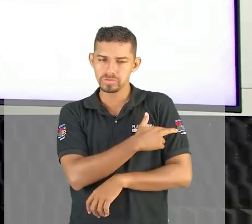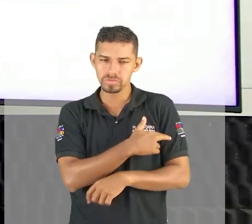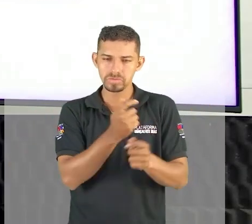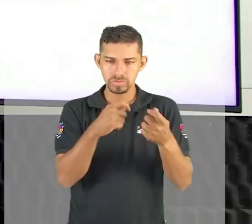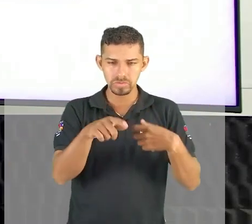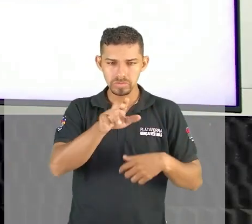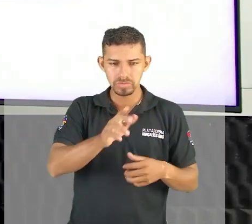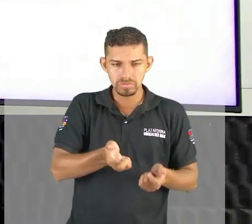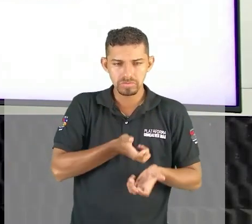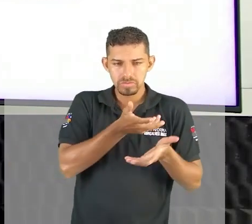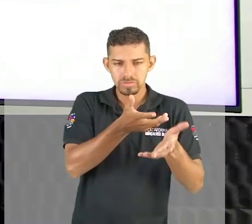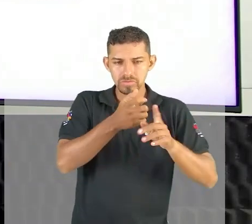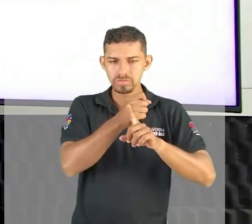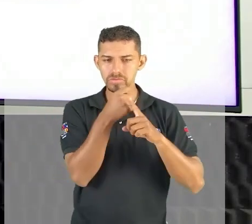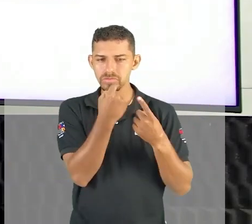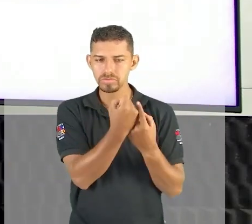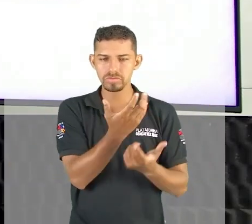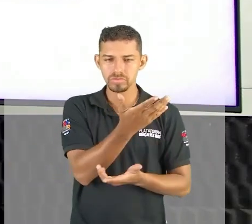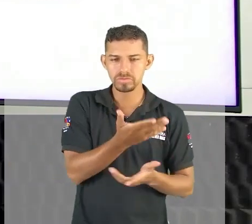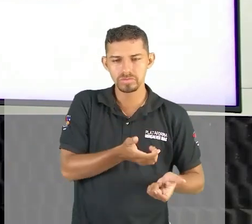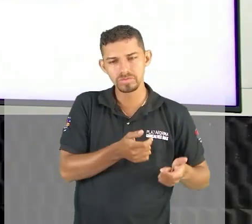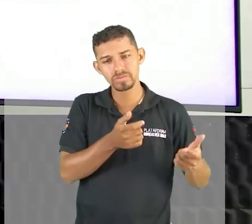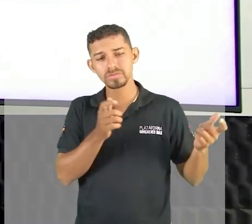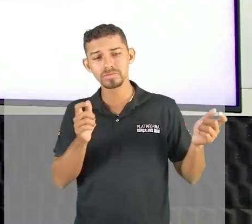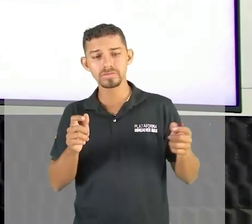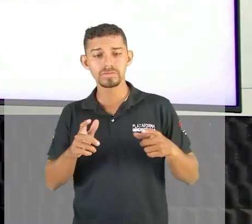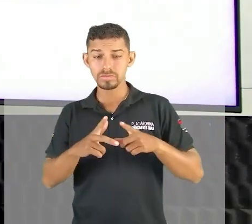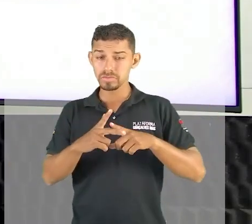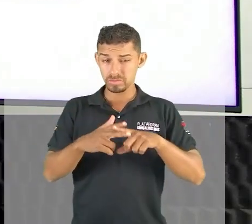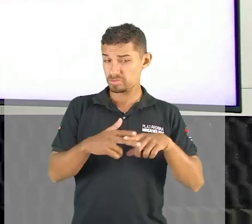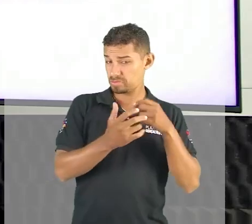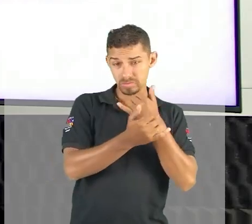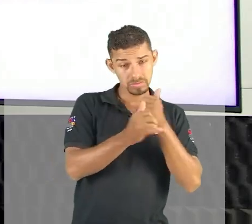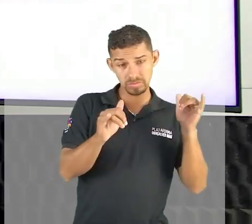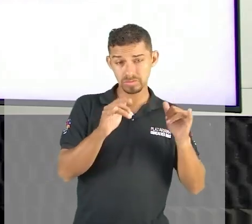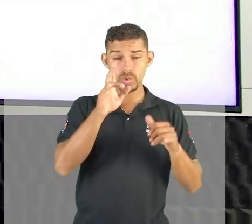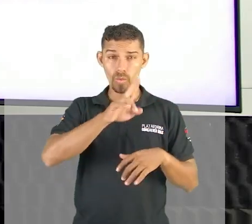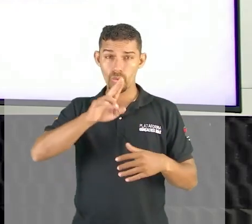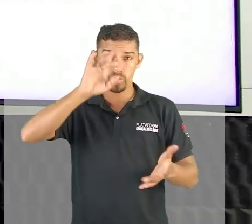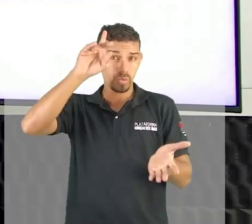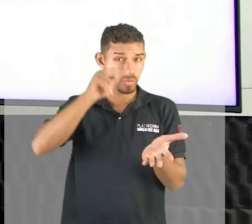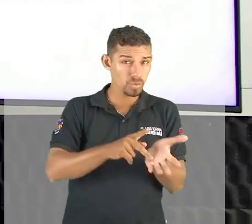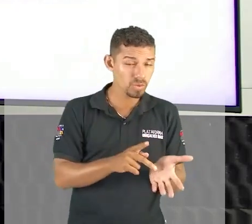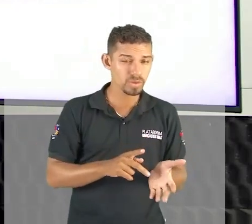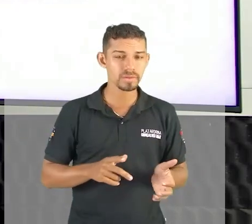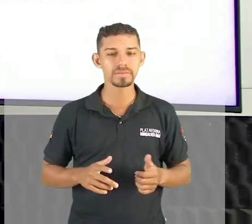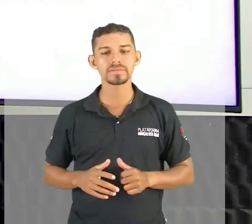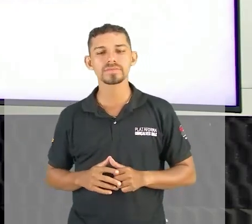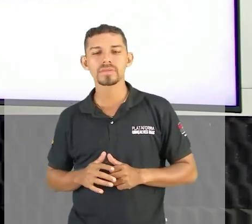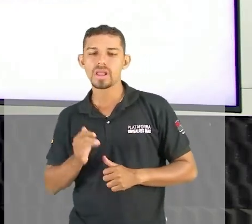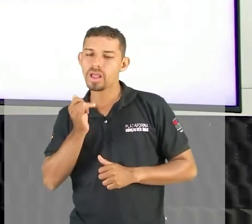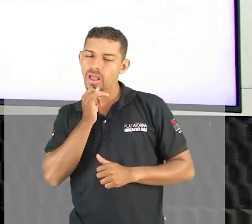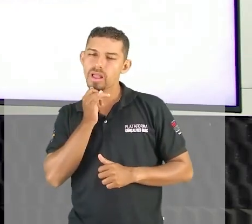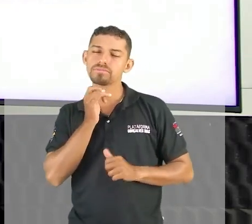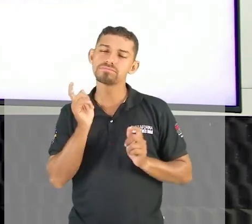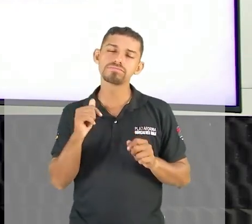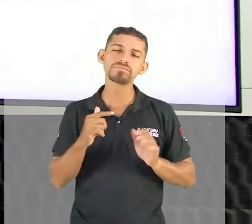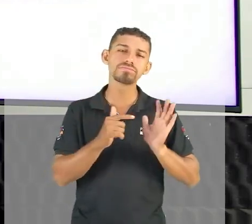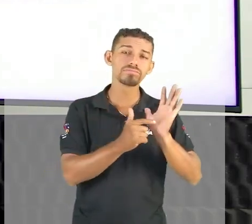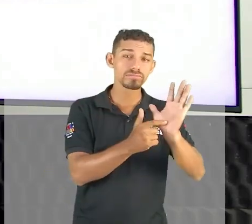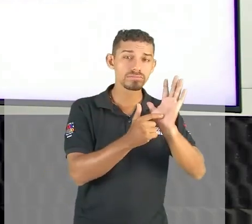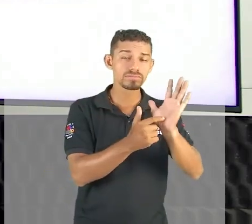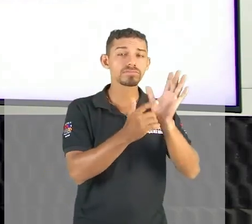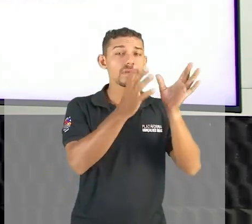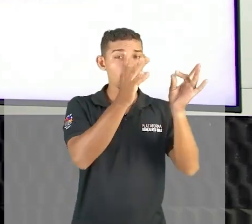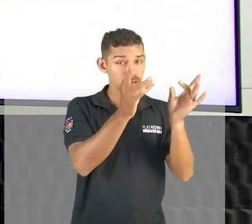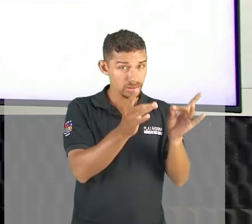sociedade e impossibilita a manutenção de seu uso original a gente tem por um lado a apresentação do uso